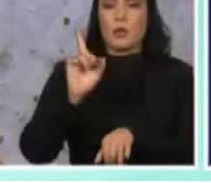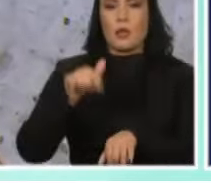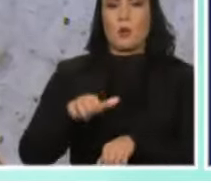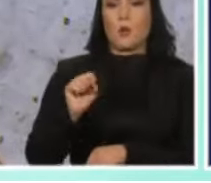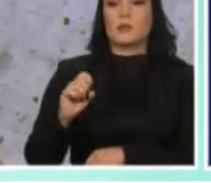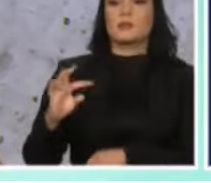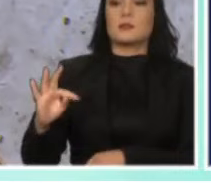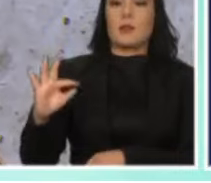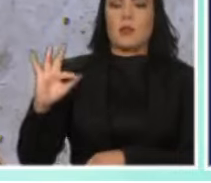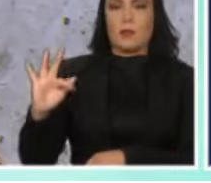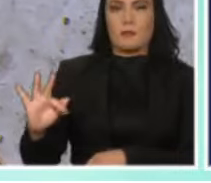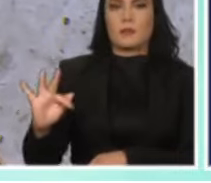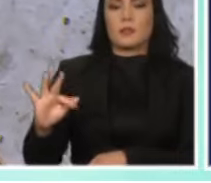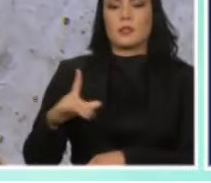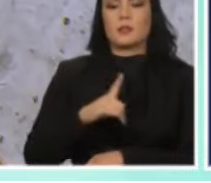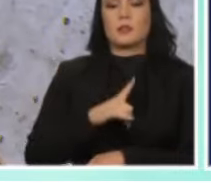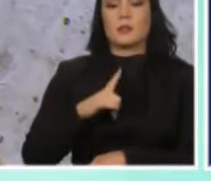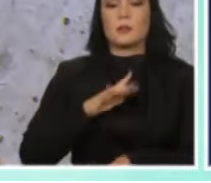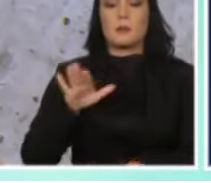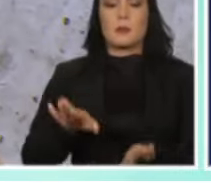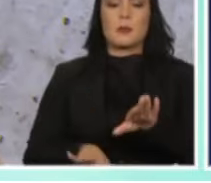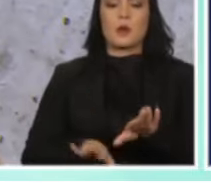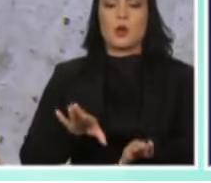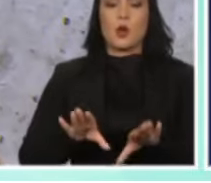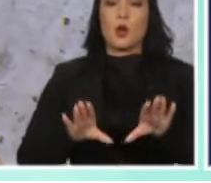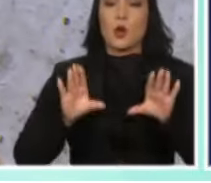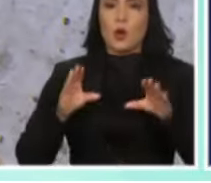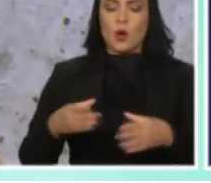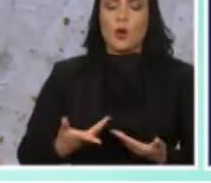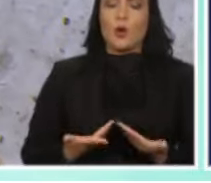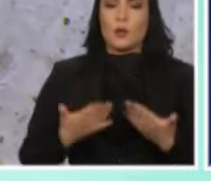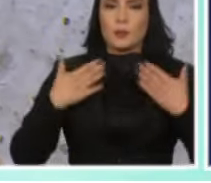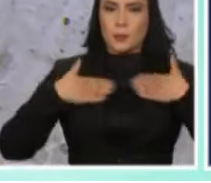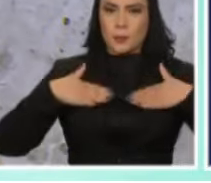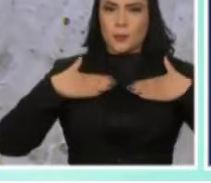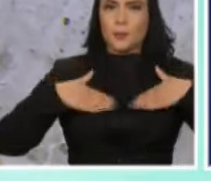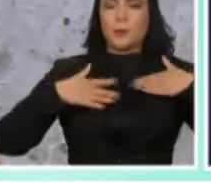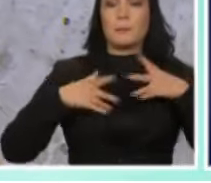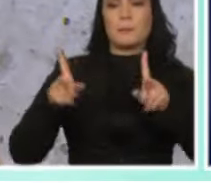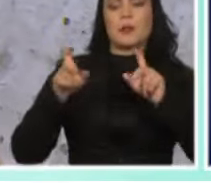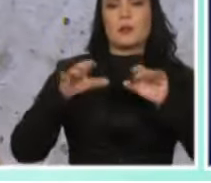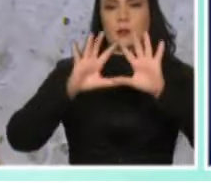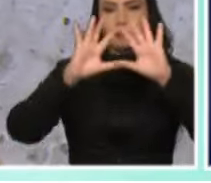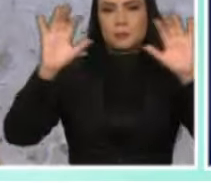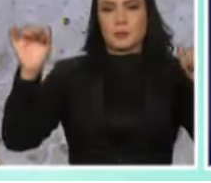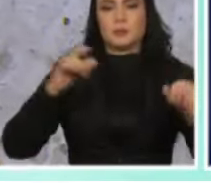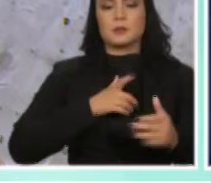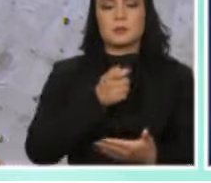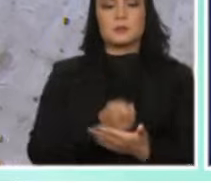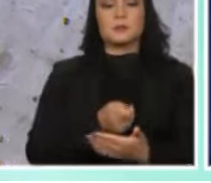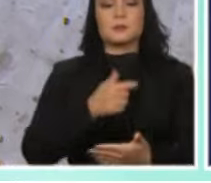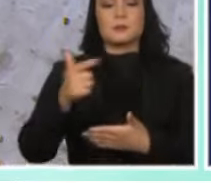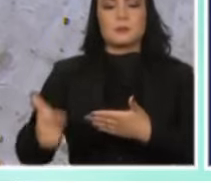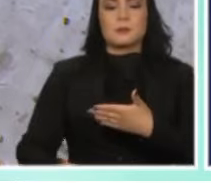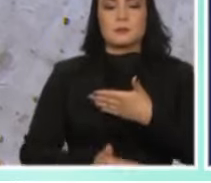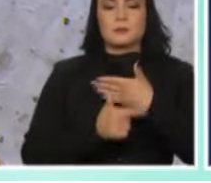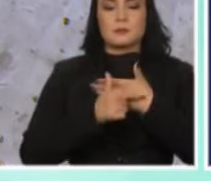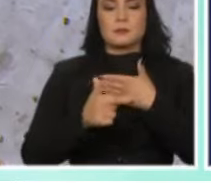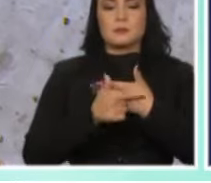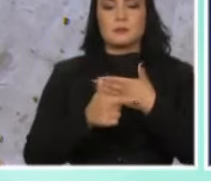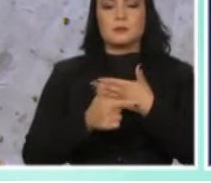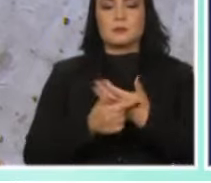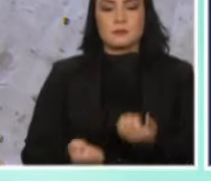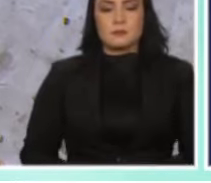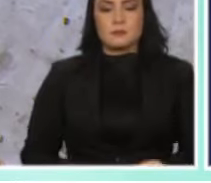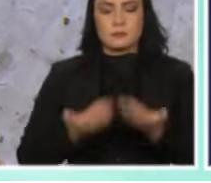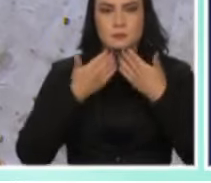mudanças em um poder eh que não foram propostas por esse poder Mas por outro poder isso bate de frente com o que